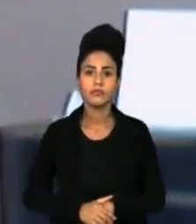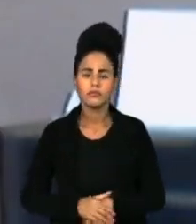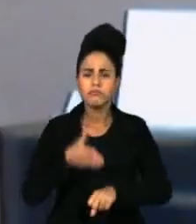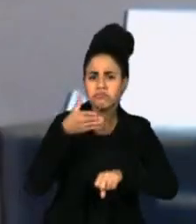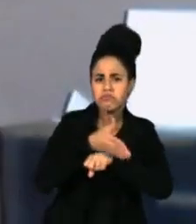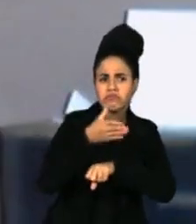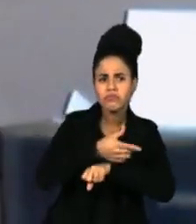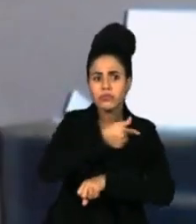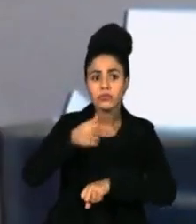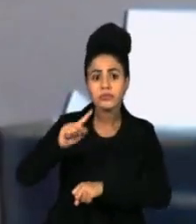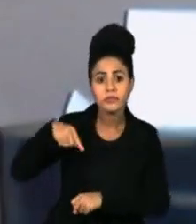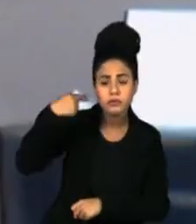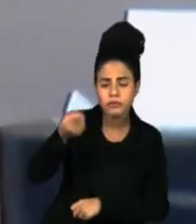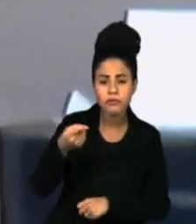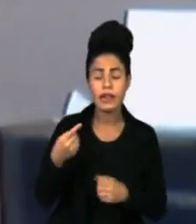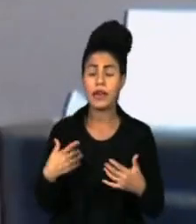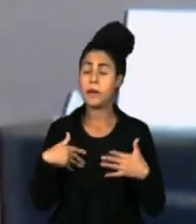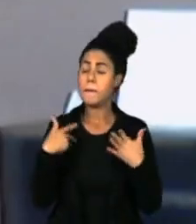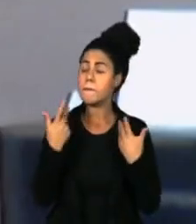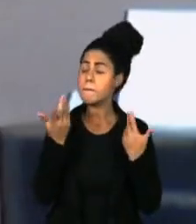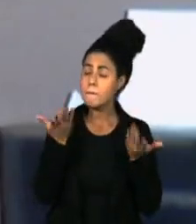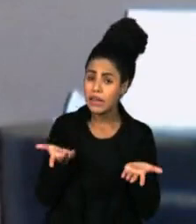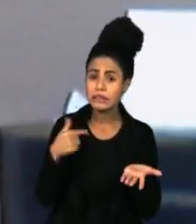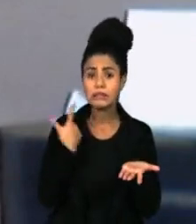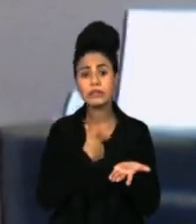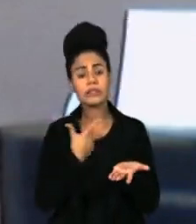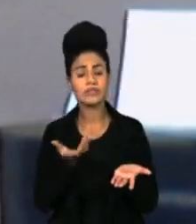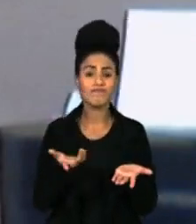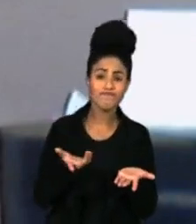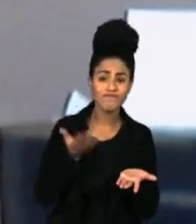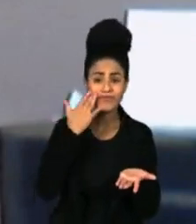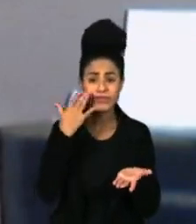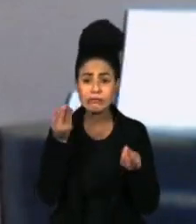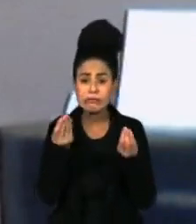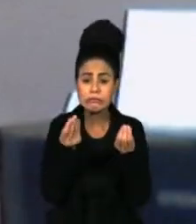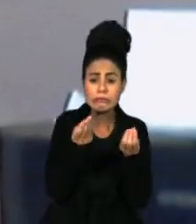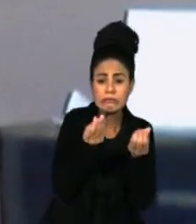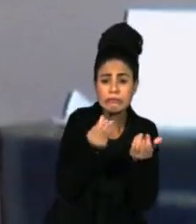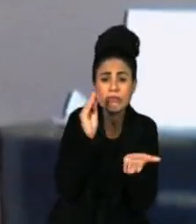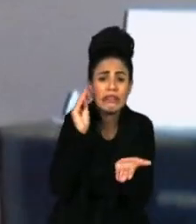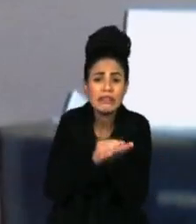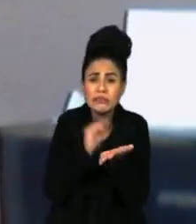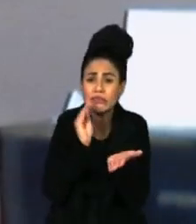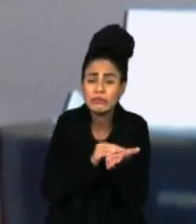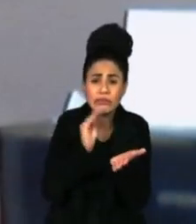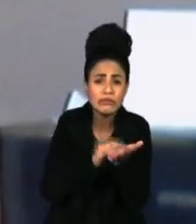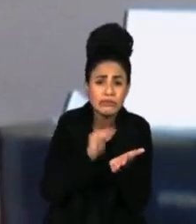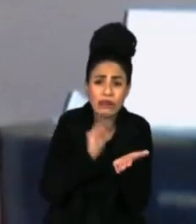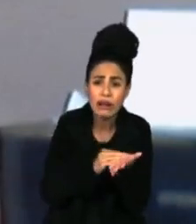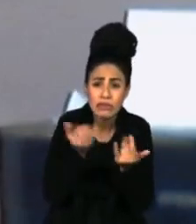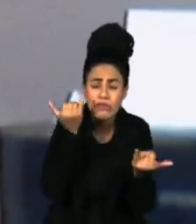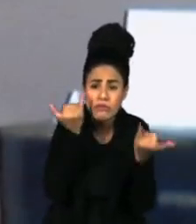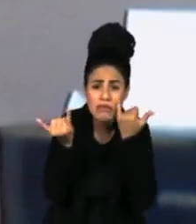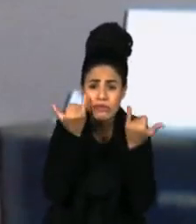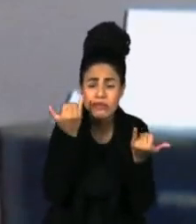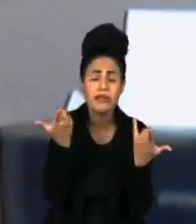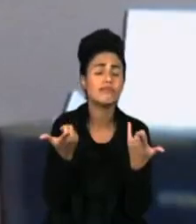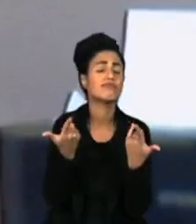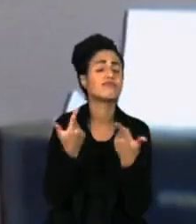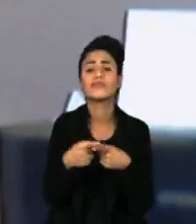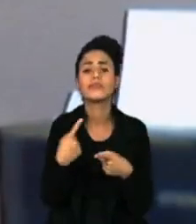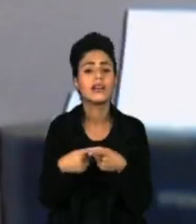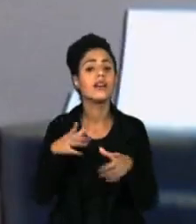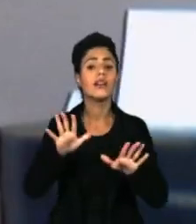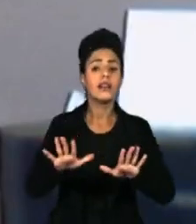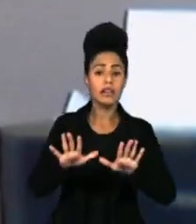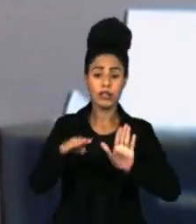semana passada. Infelizmente, era o que a gente esperava. Veio um relatório muito pífio. Por que que a gente tem afirmado isso?